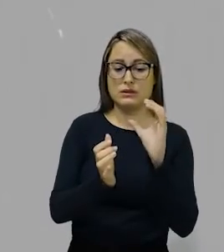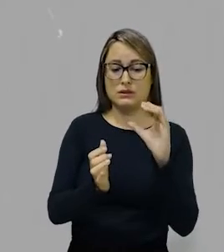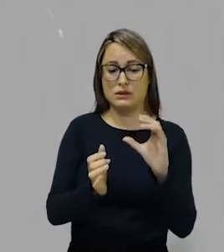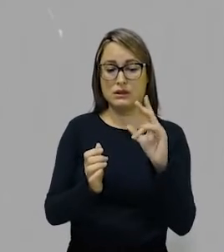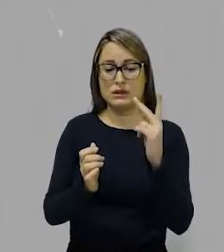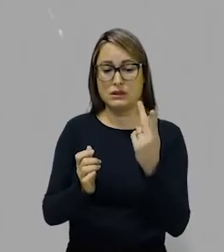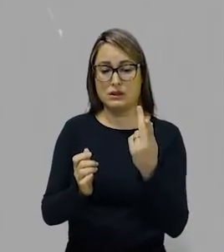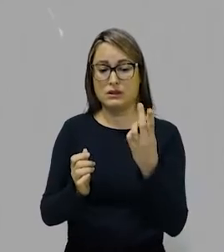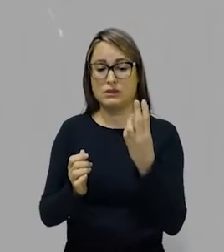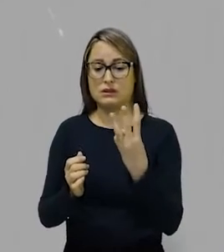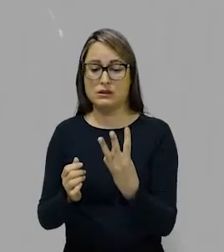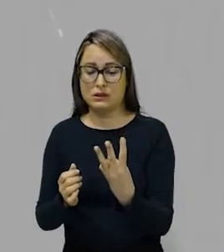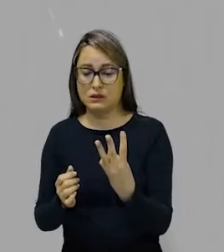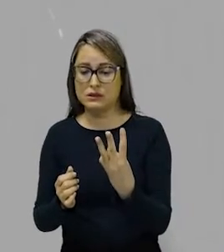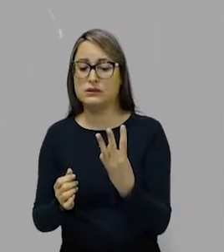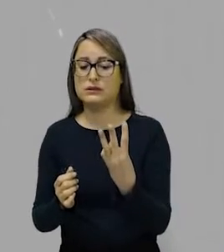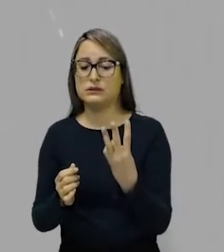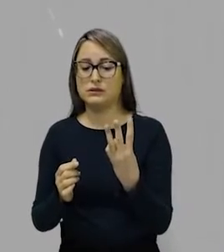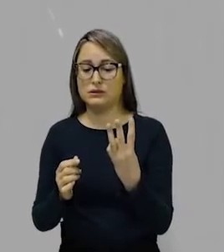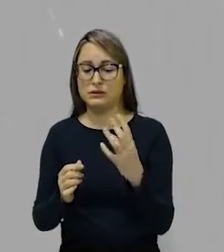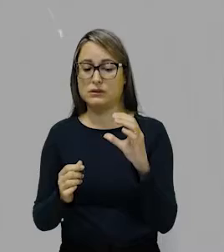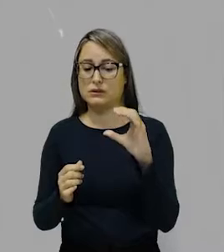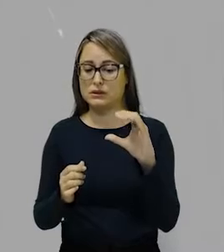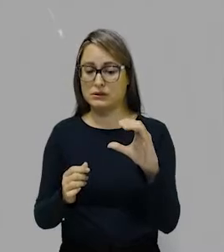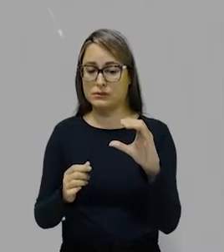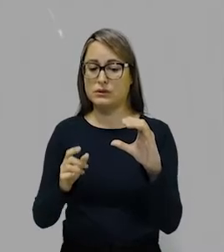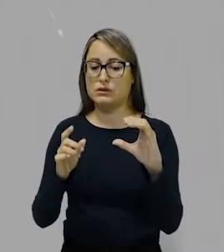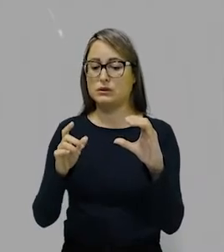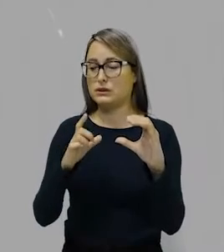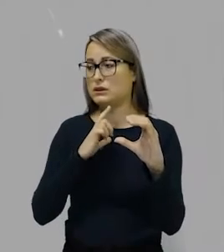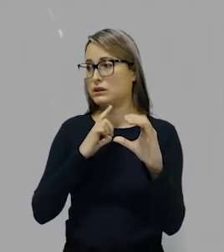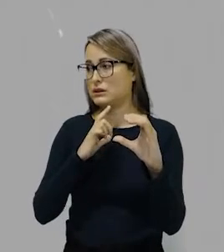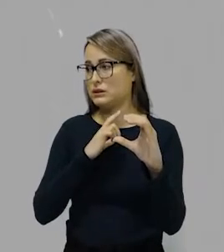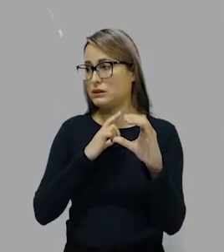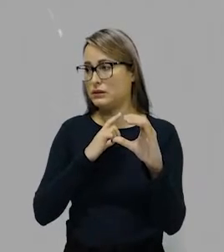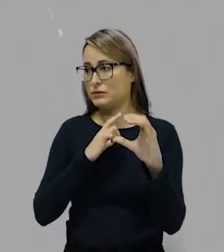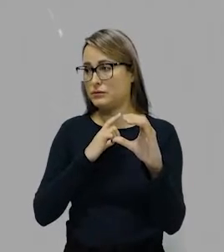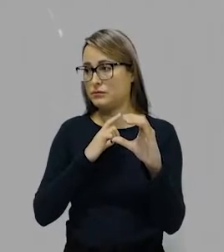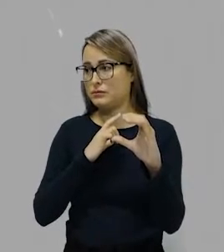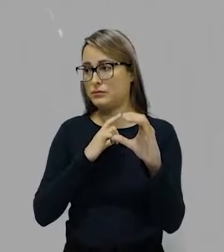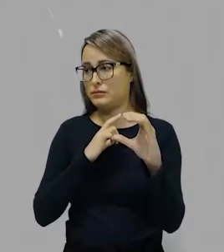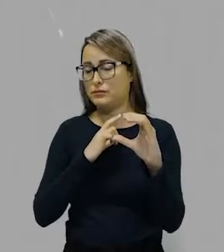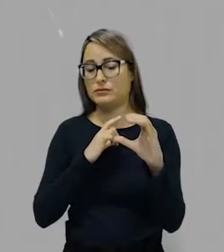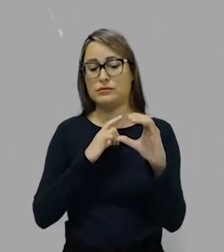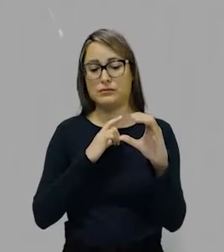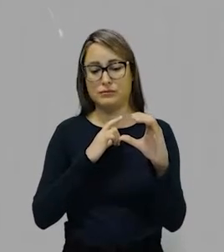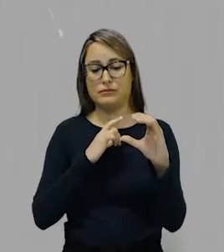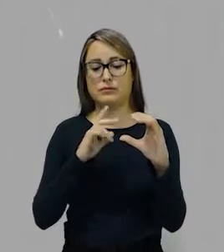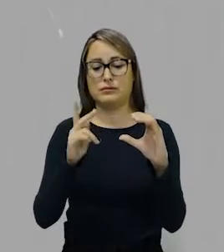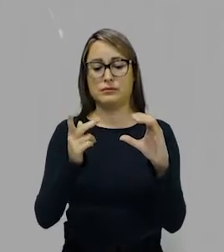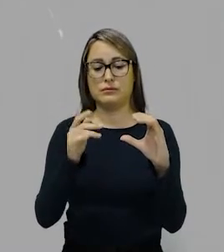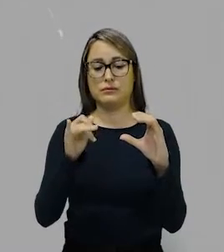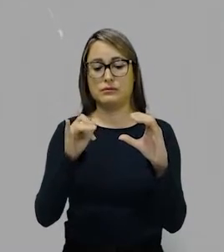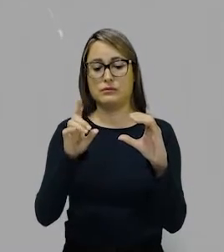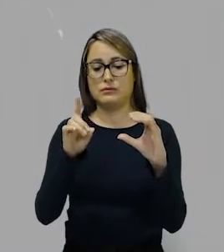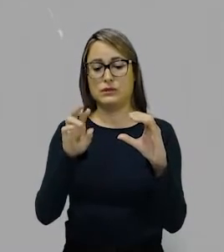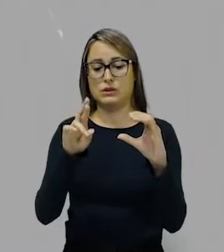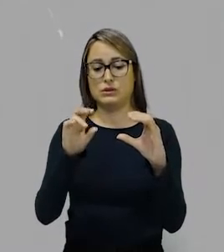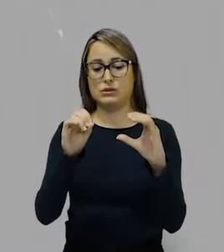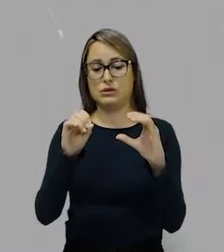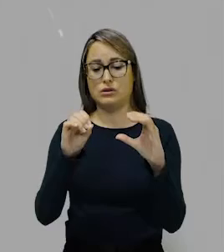2. Carbono 1 é o carbono que tem a hidroxila. O CH3 está aparecendo no carbono 2. Então, ele é o